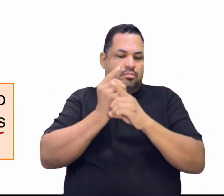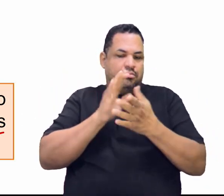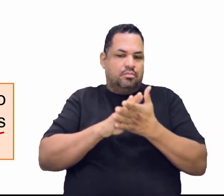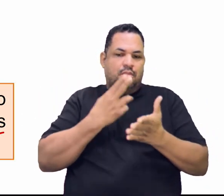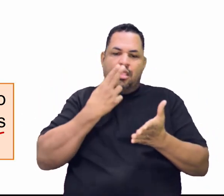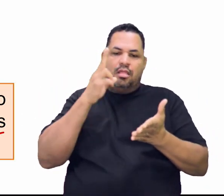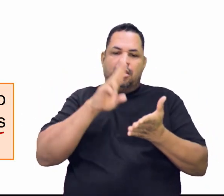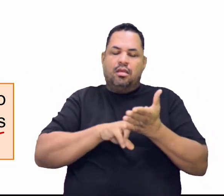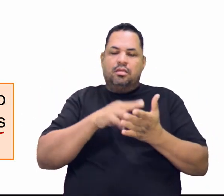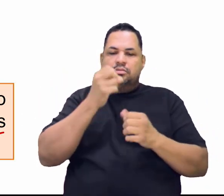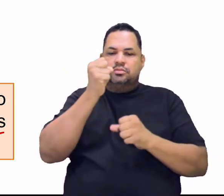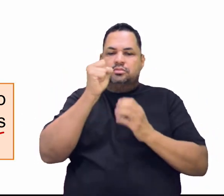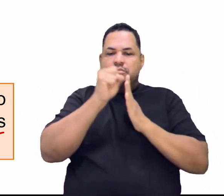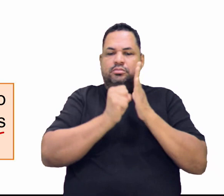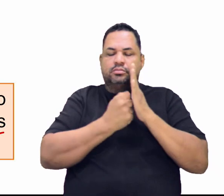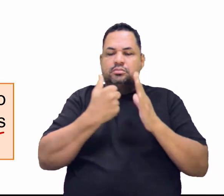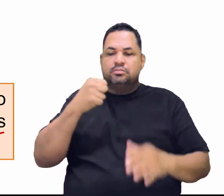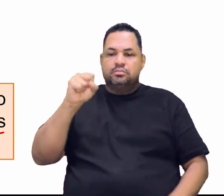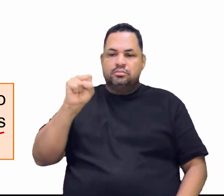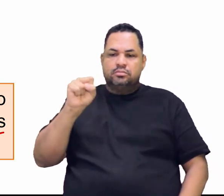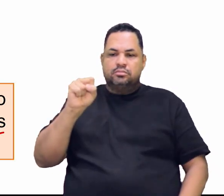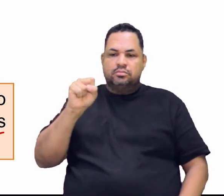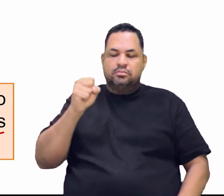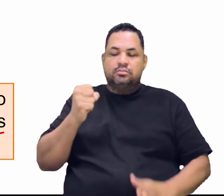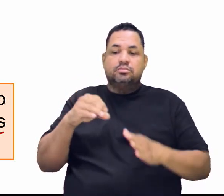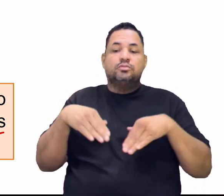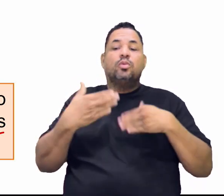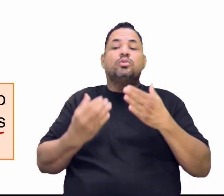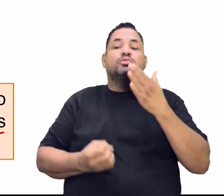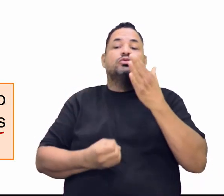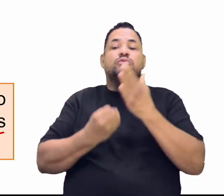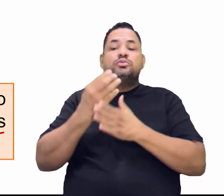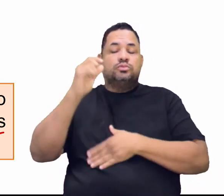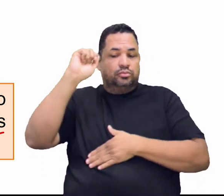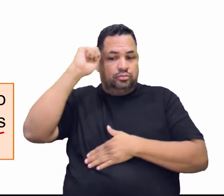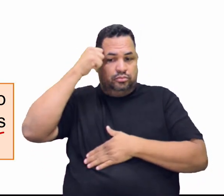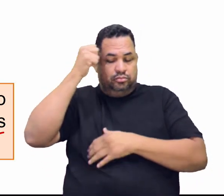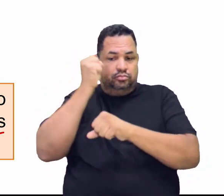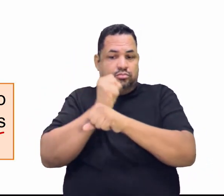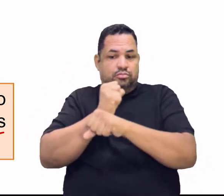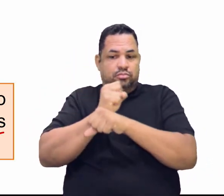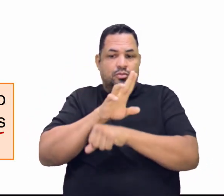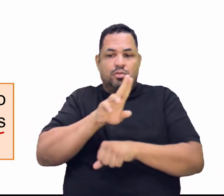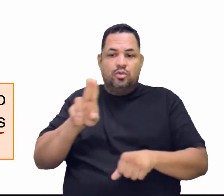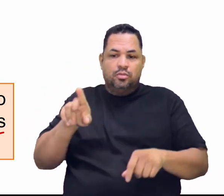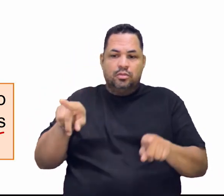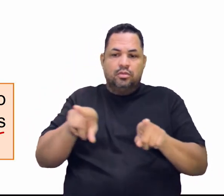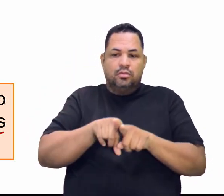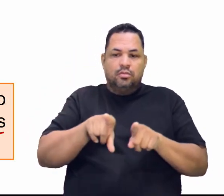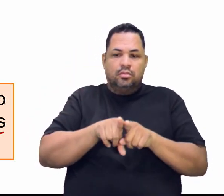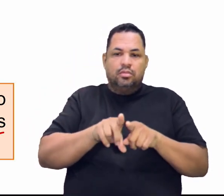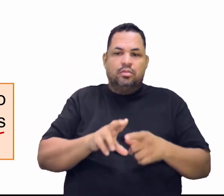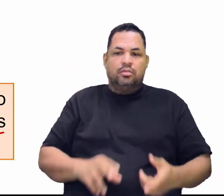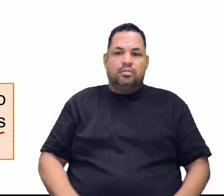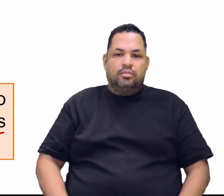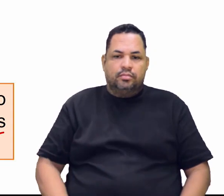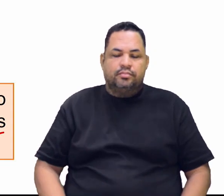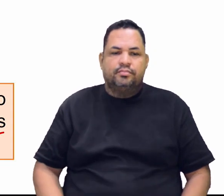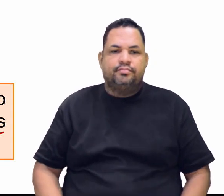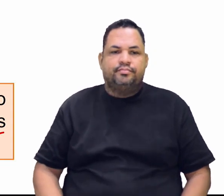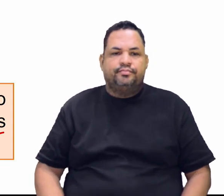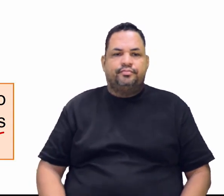cartas do século XVIII que mencionam a origem desses negros, inclusive o nome deles, nome